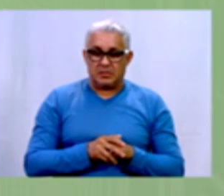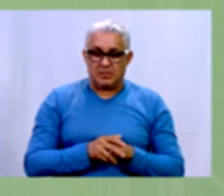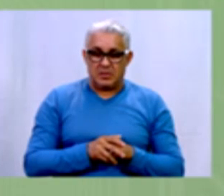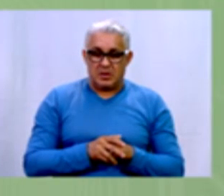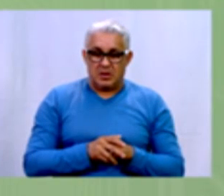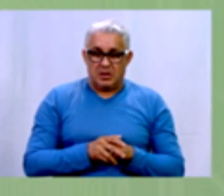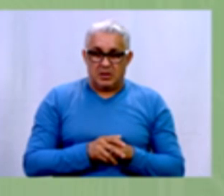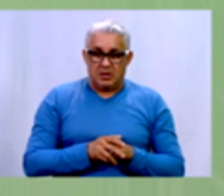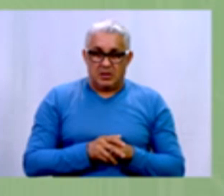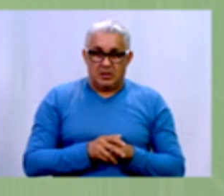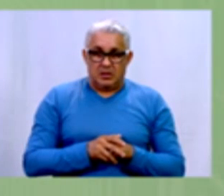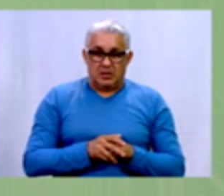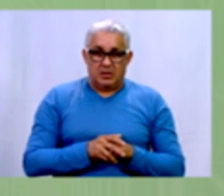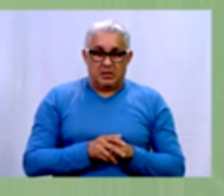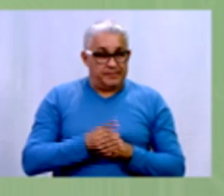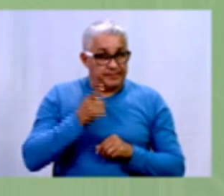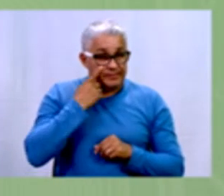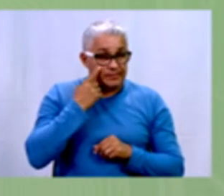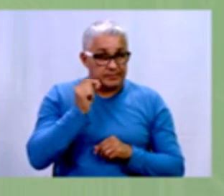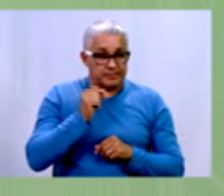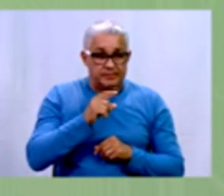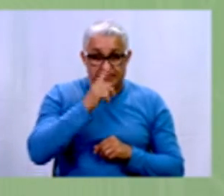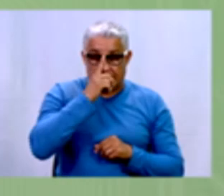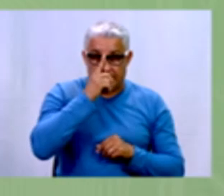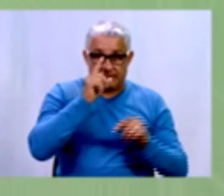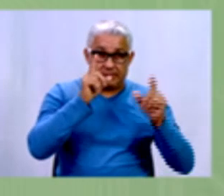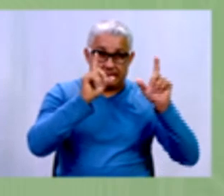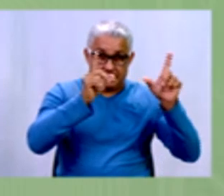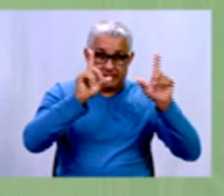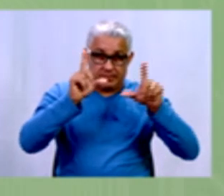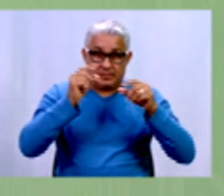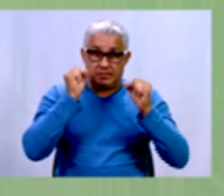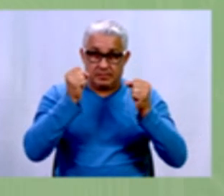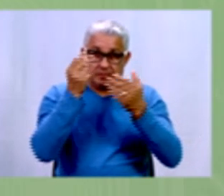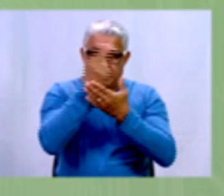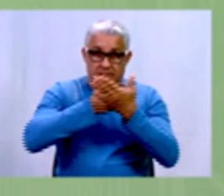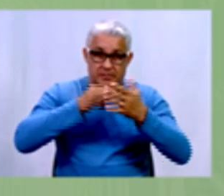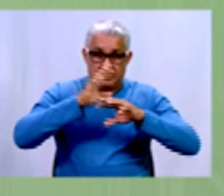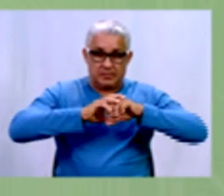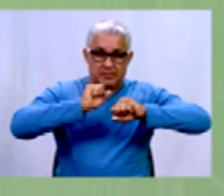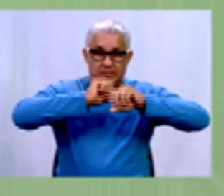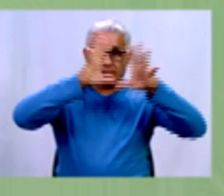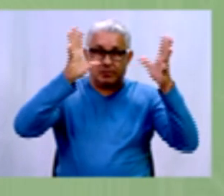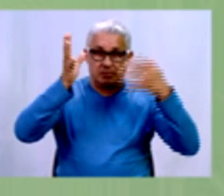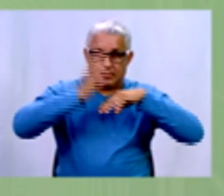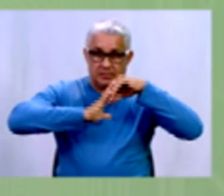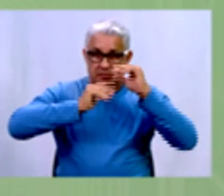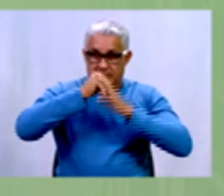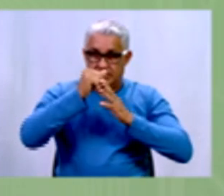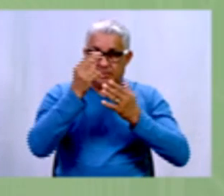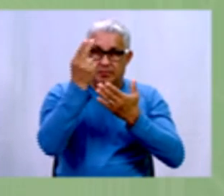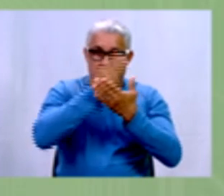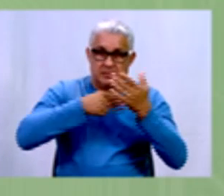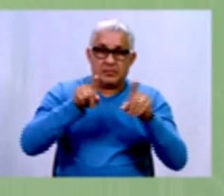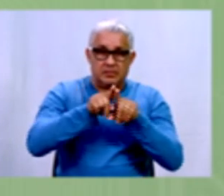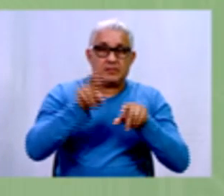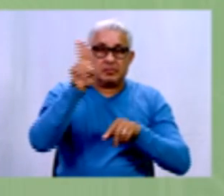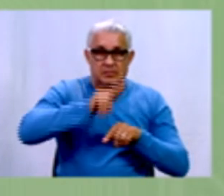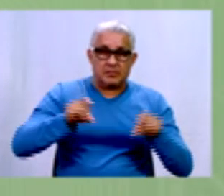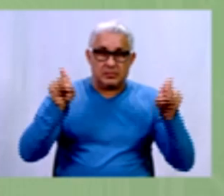Uma observação é que as telas elas podem ser desenhadas à mão livre, tá? Ou utilizando o